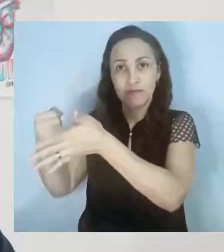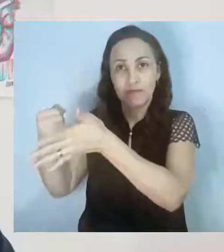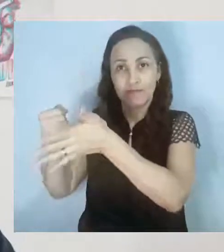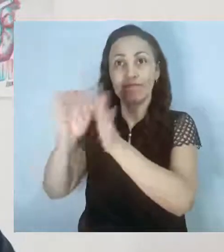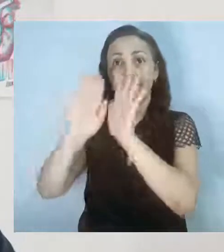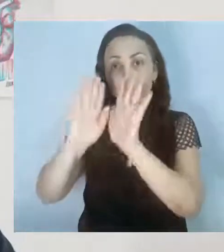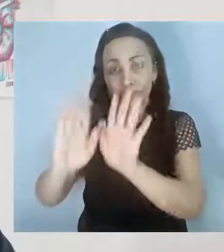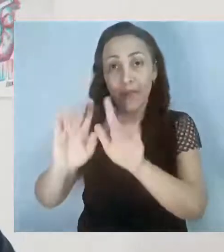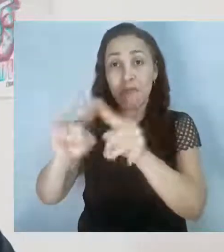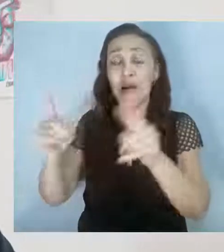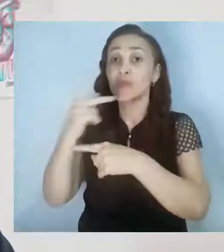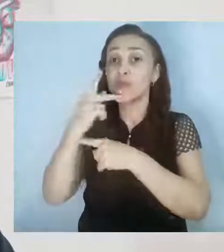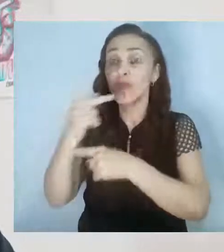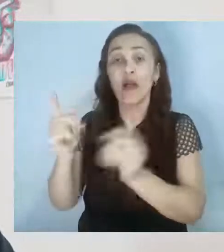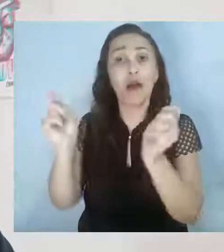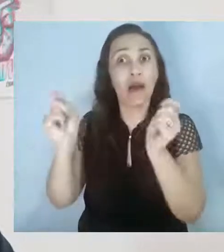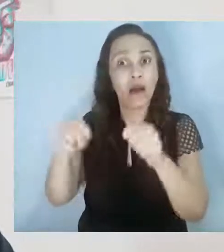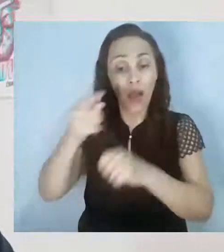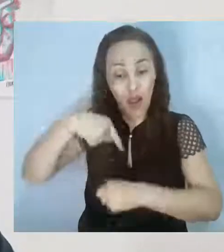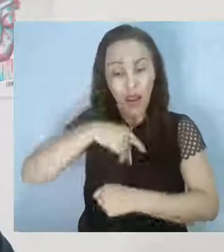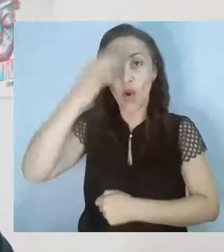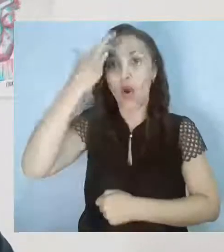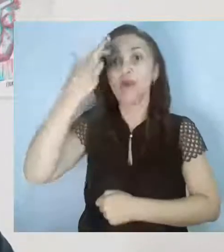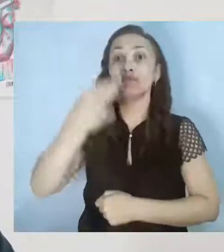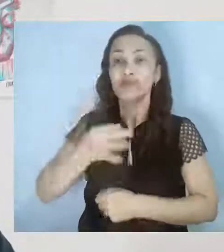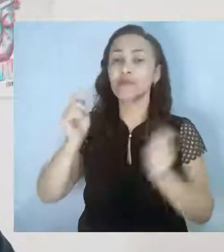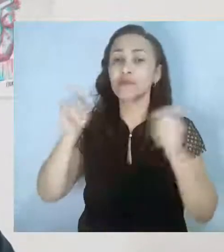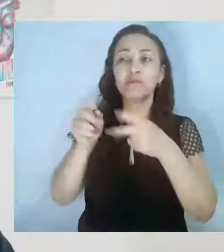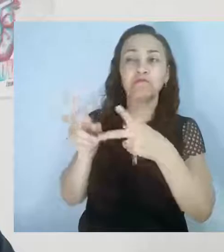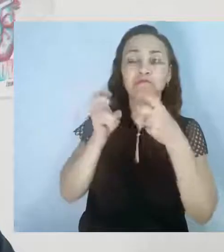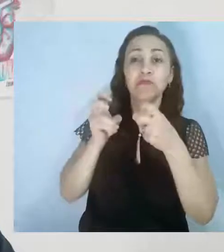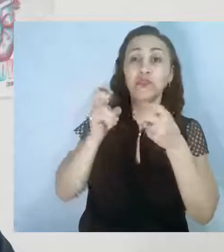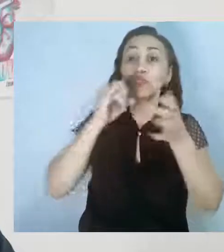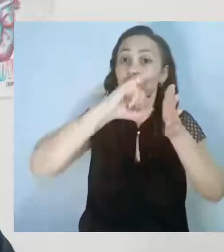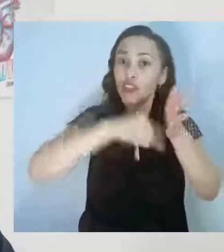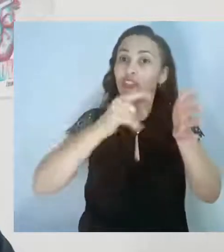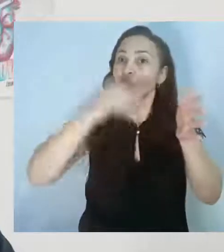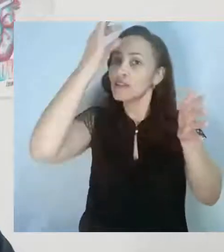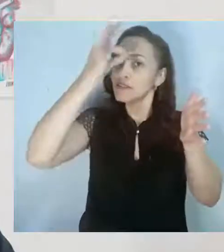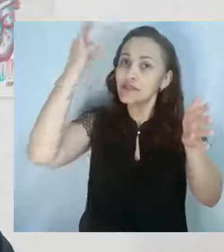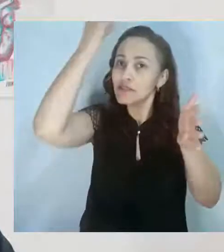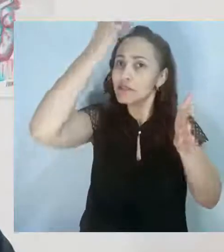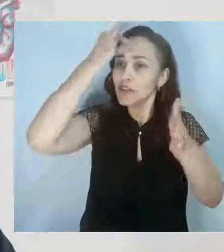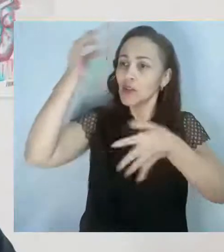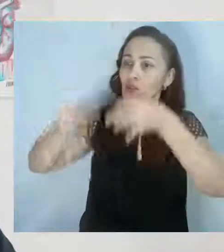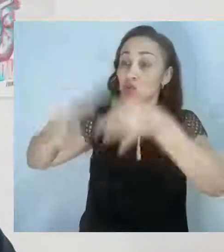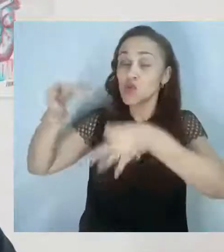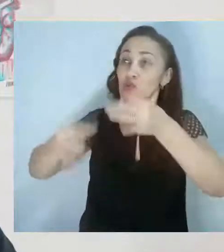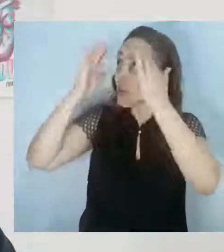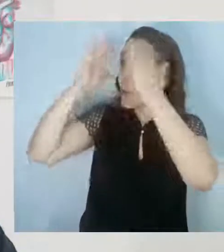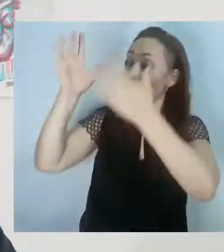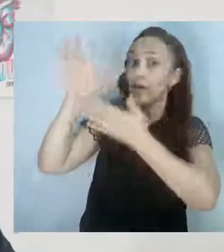é suficiente para entendermos o quanto ele era santo, justo e fazia a vontade de Deus. Então